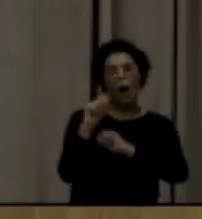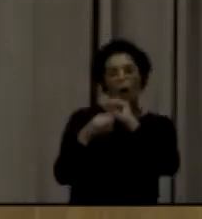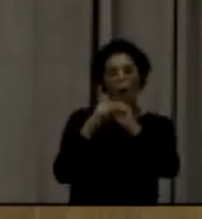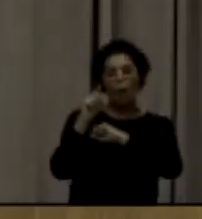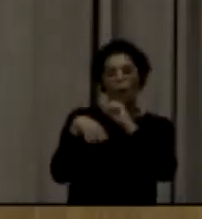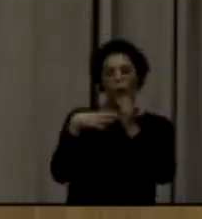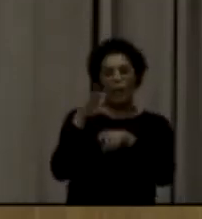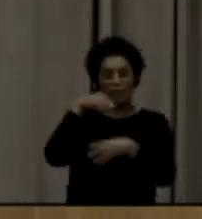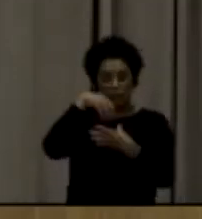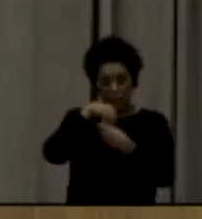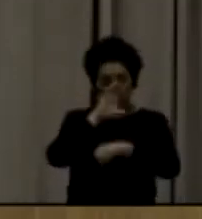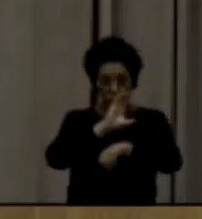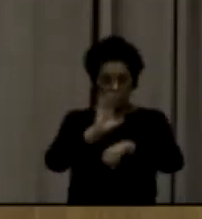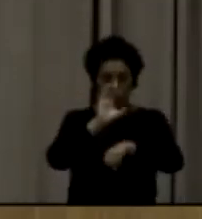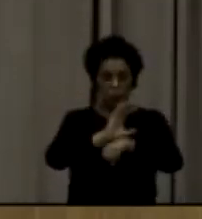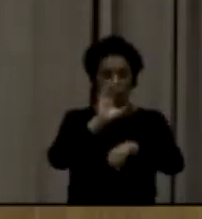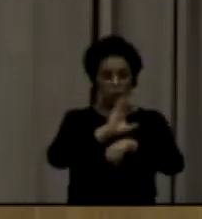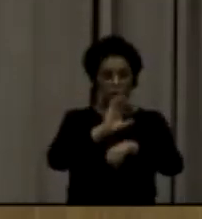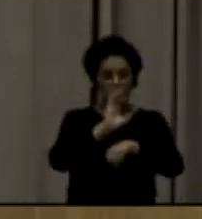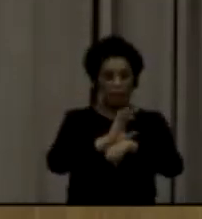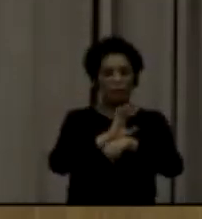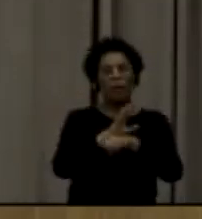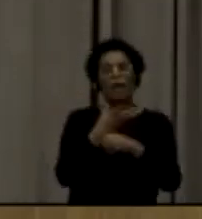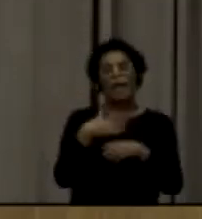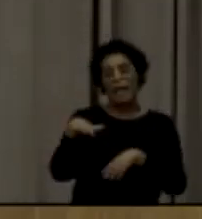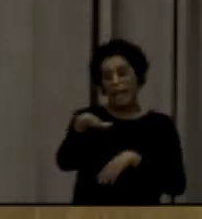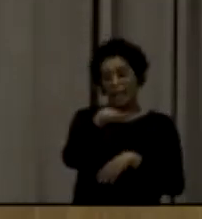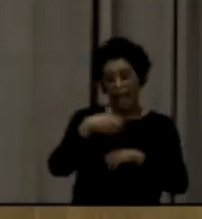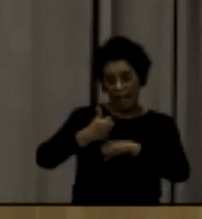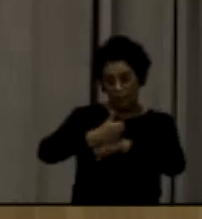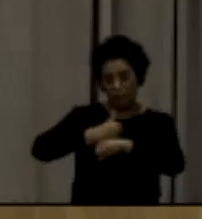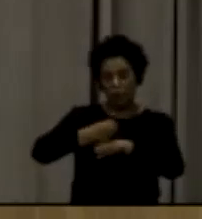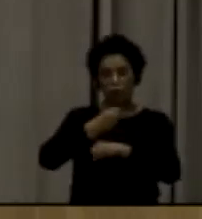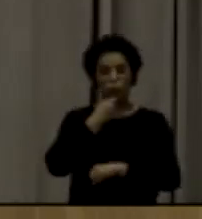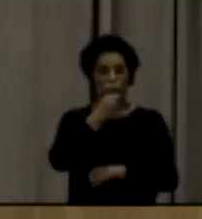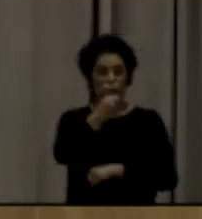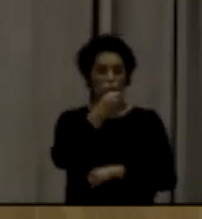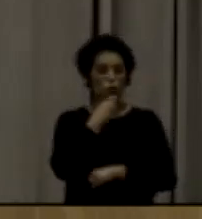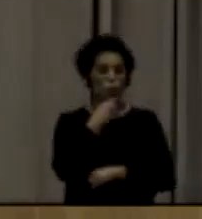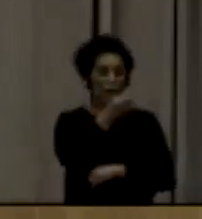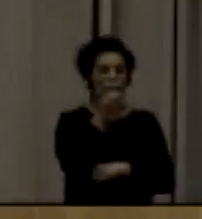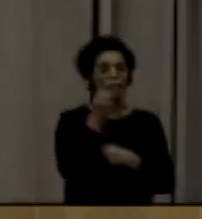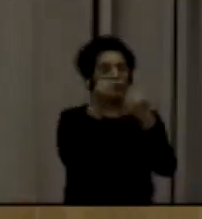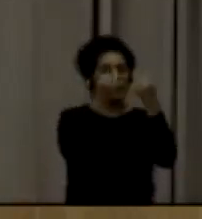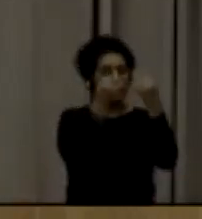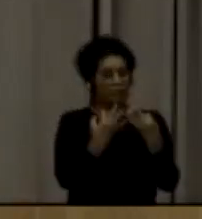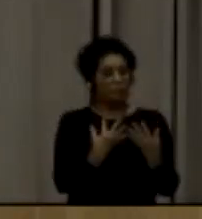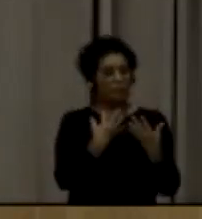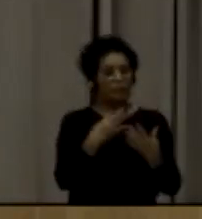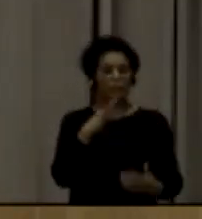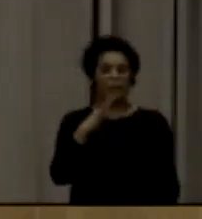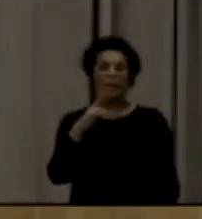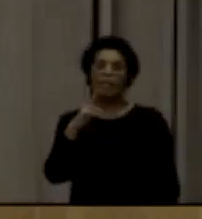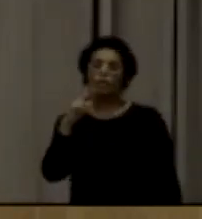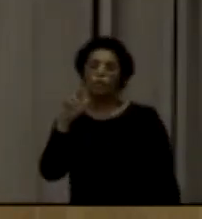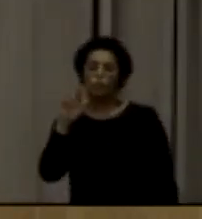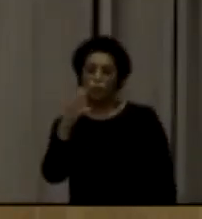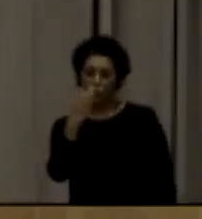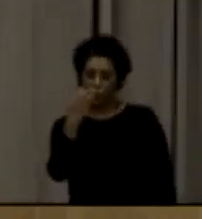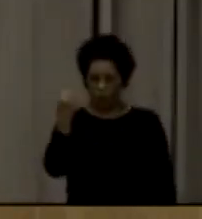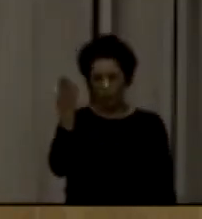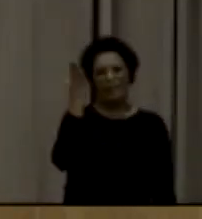dentro de um curso, ele é da parte de jornalismo, que fala, e explicamos também a ele, que ele é turco, ele sabe muito bem,